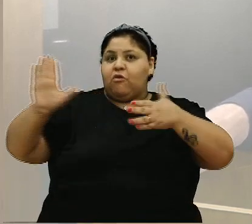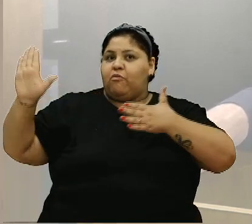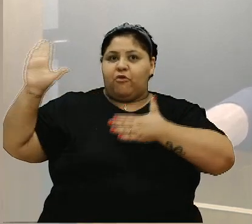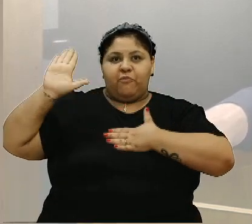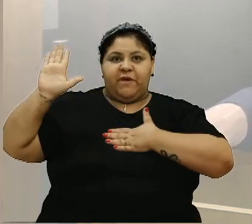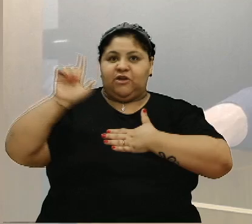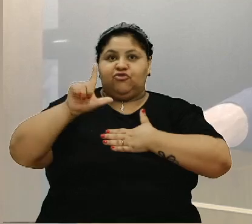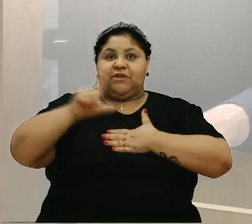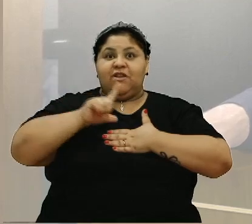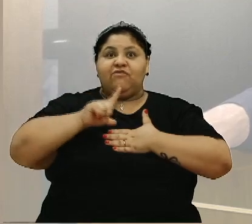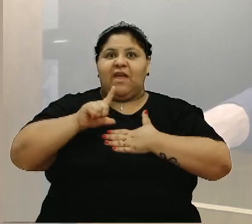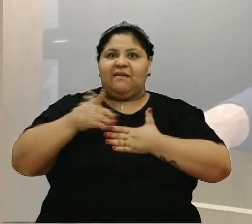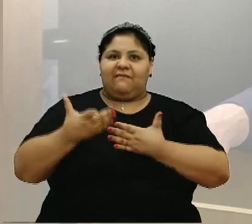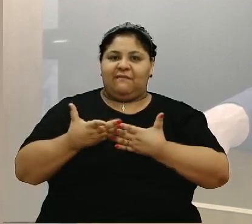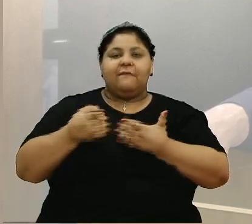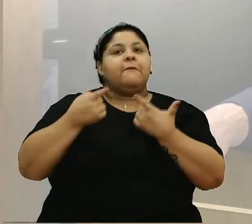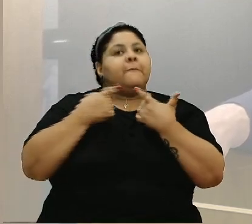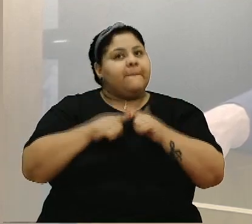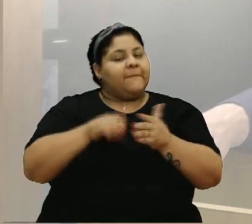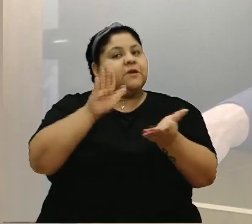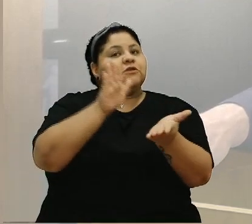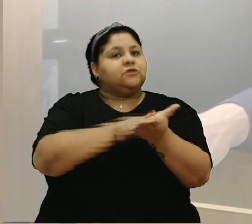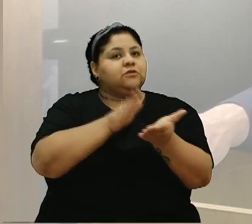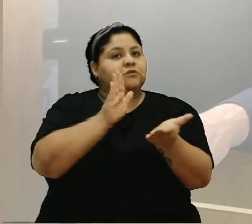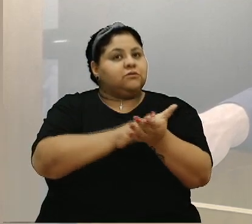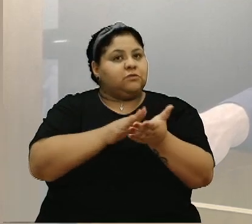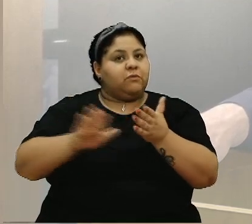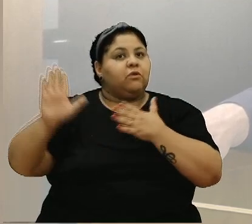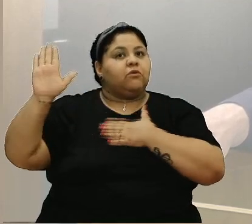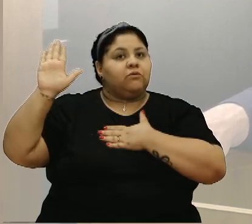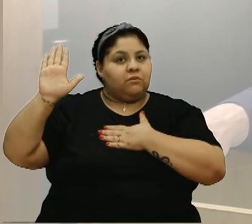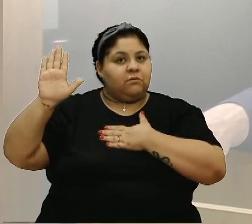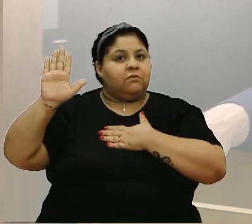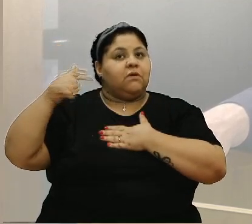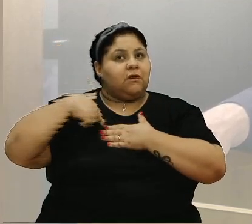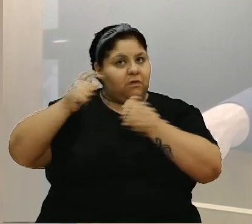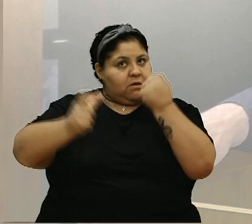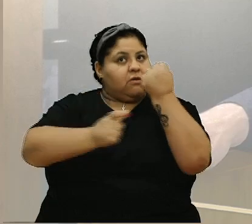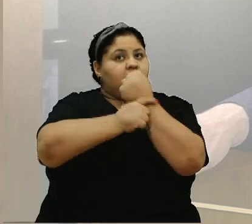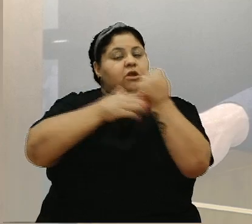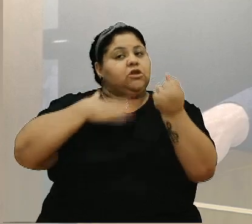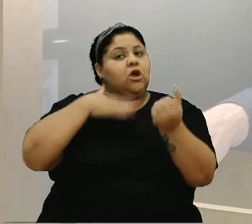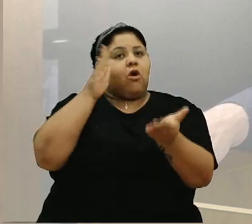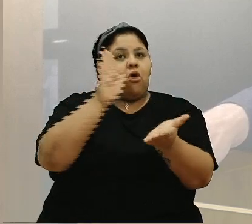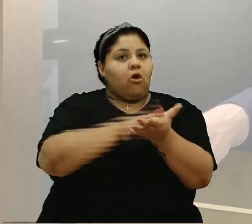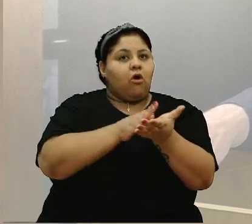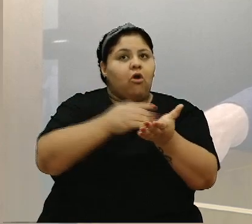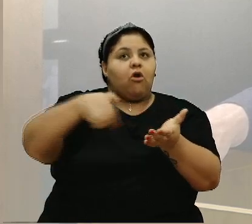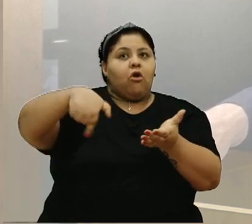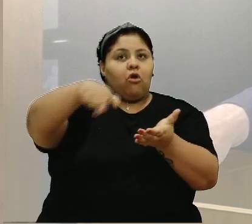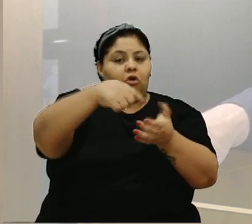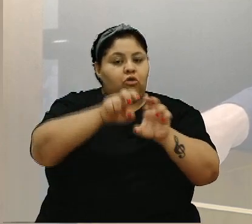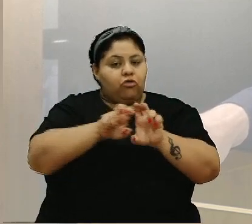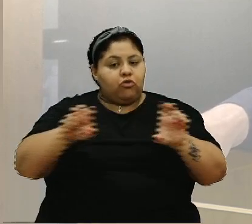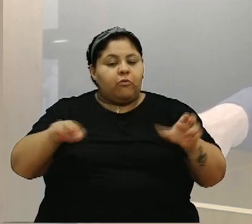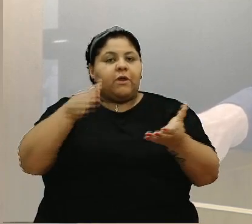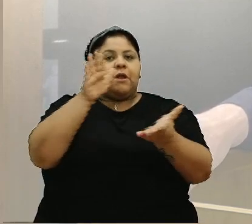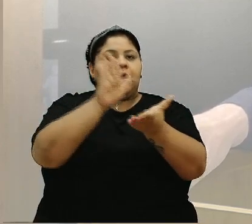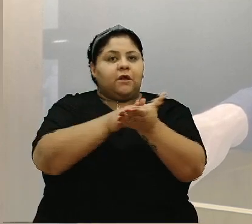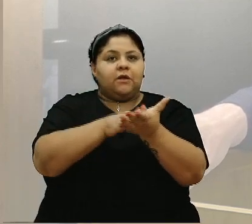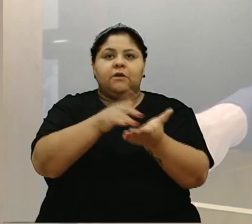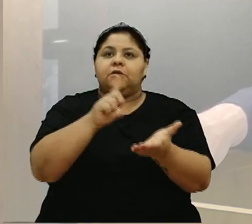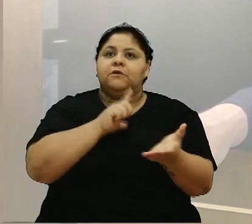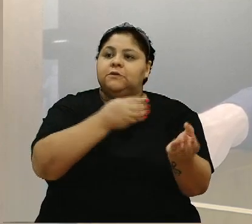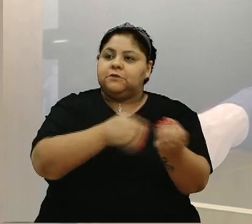que não tem. Mas vão ser cobrados pelo que prometeram. Isso eu garanto. Eu vou cobrar, a nossa bancada vai cobrar, porque tem